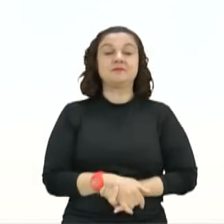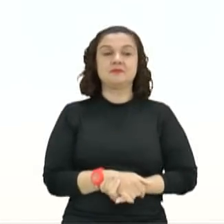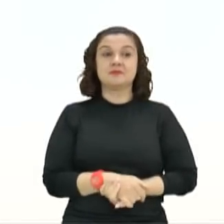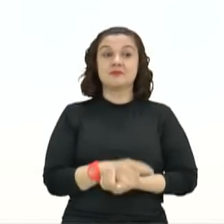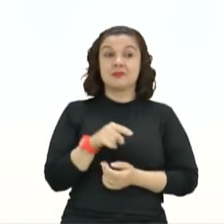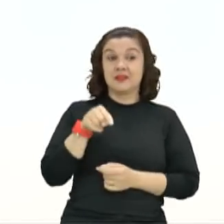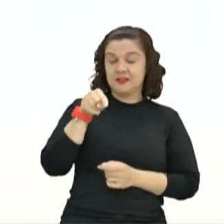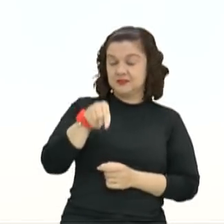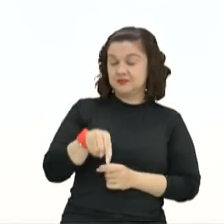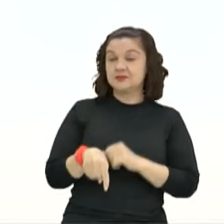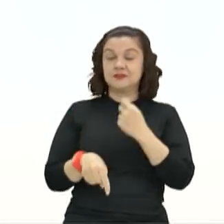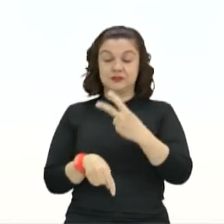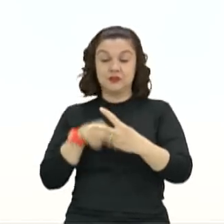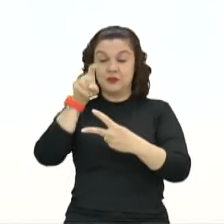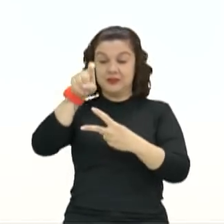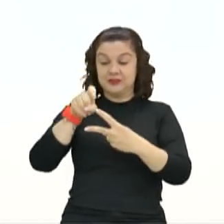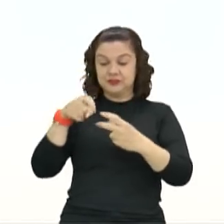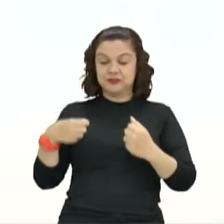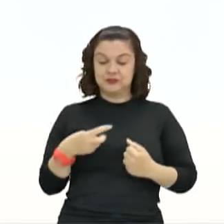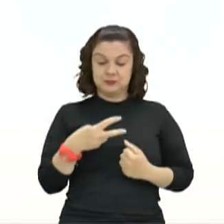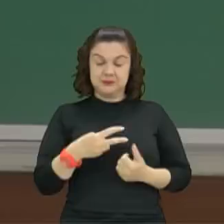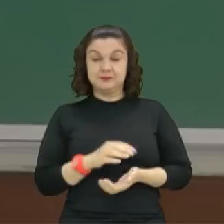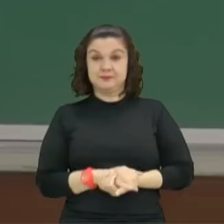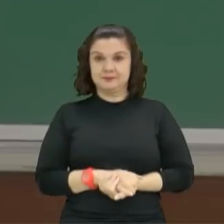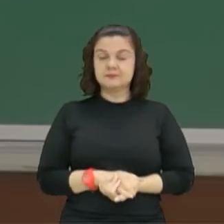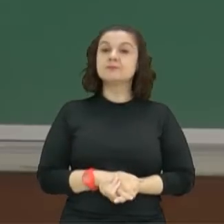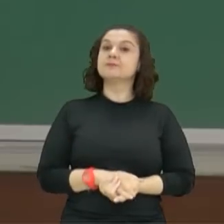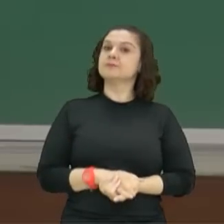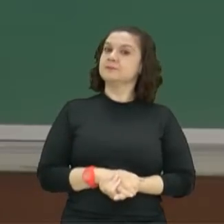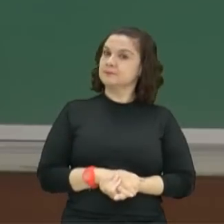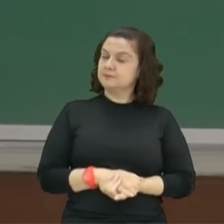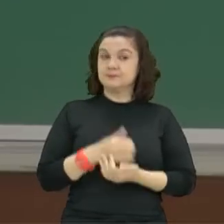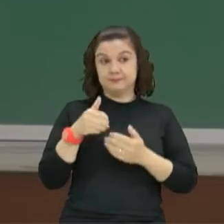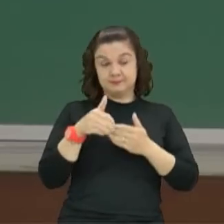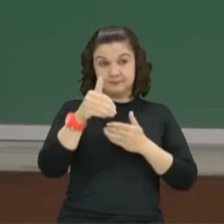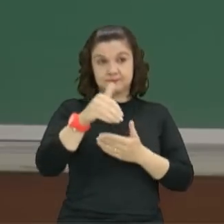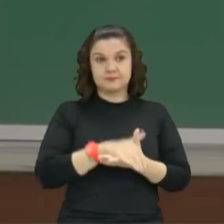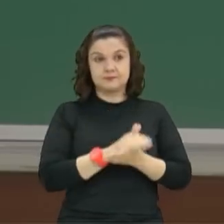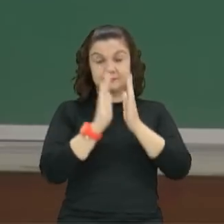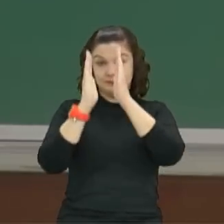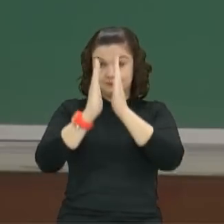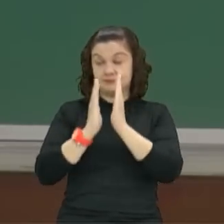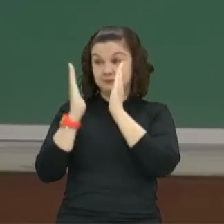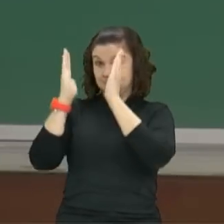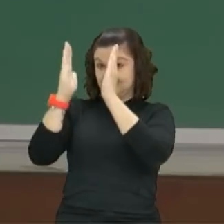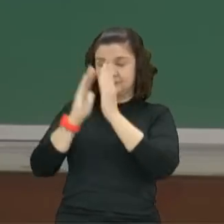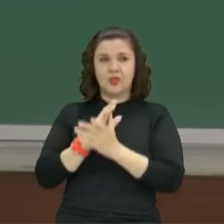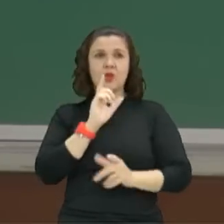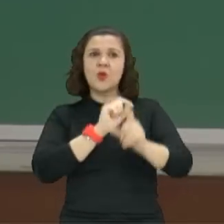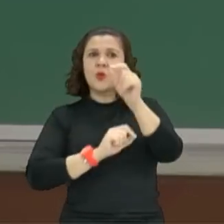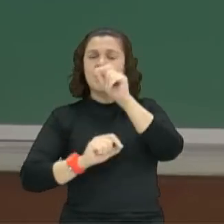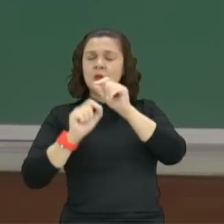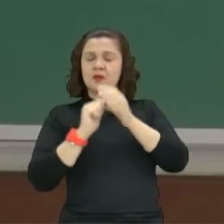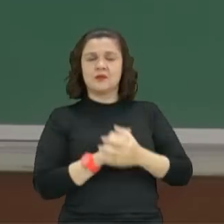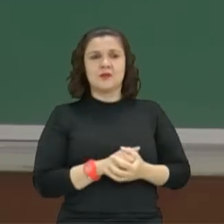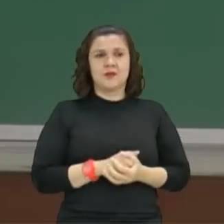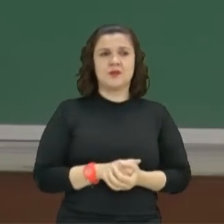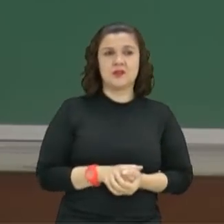Tá? Igual a 2 elevado a x sobre 2. Bom, vamos continuar. Bom, o que que eu tenho ali,